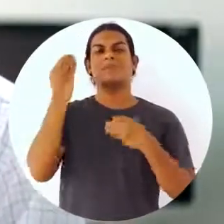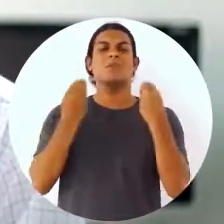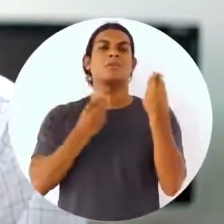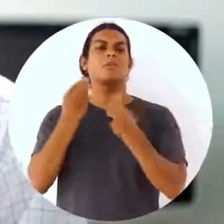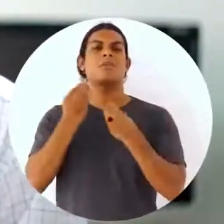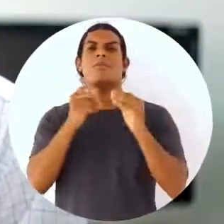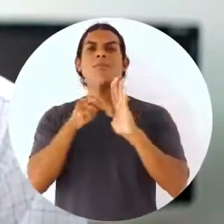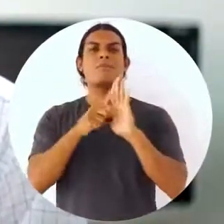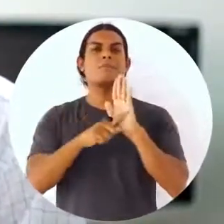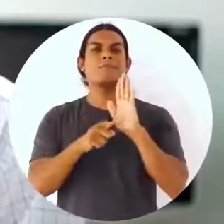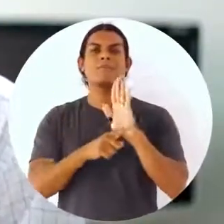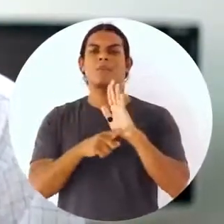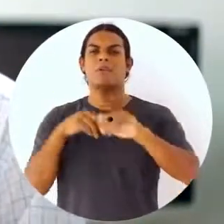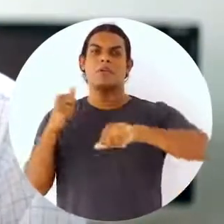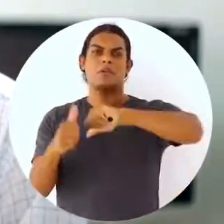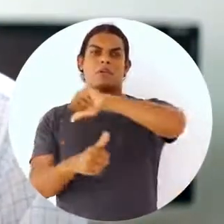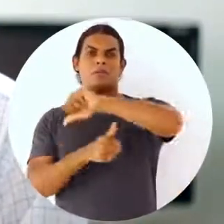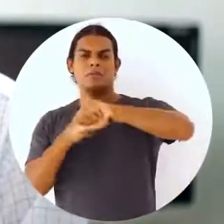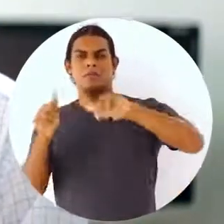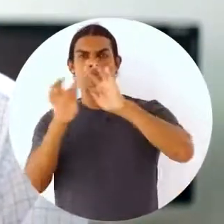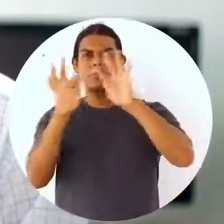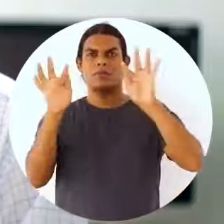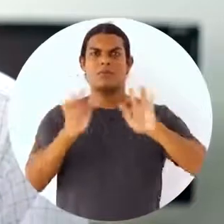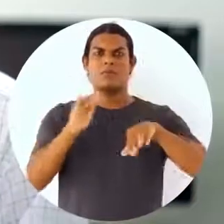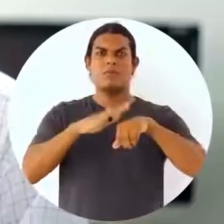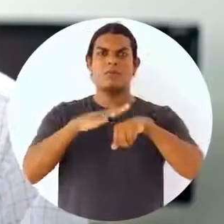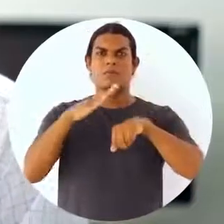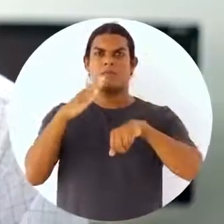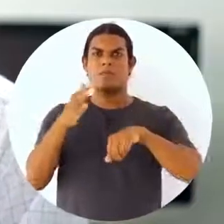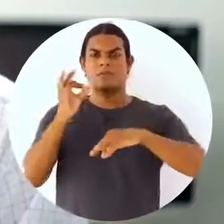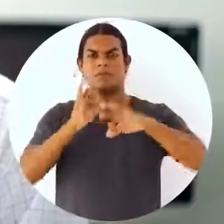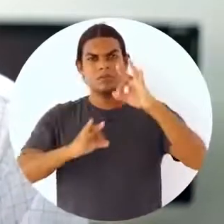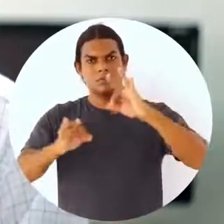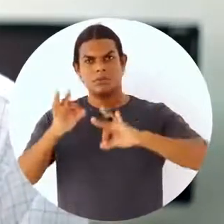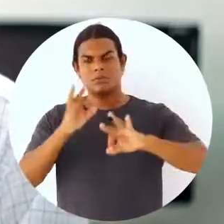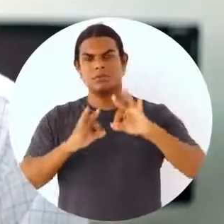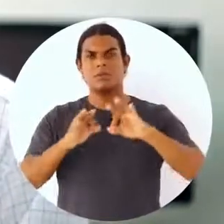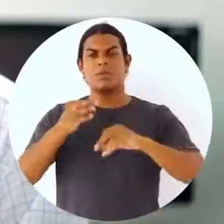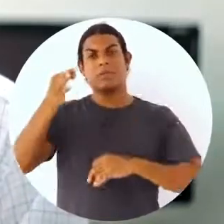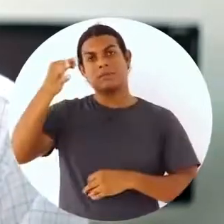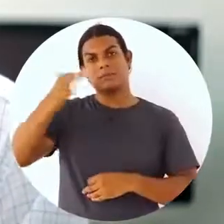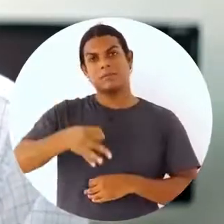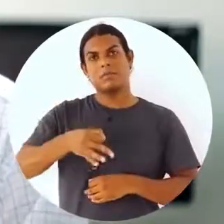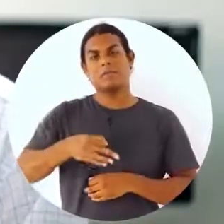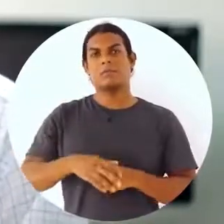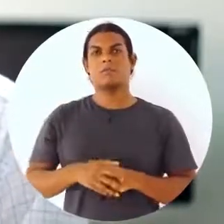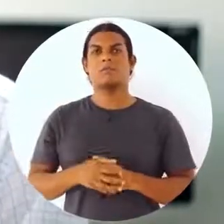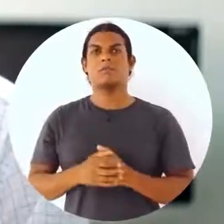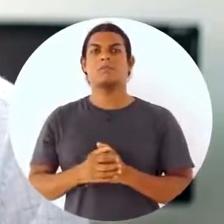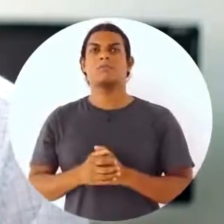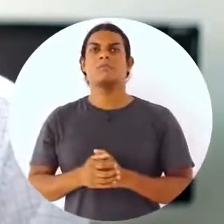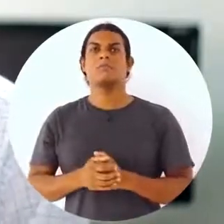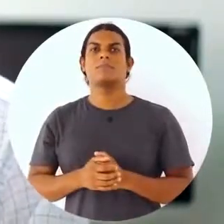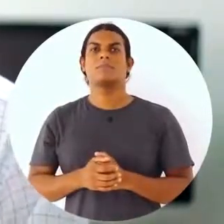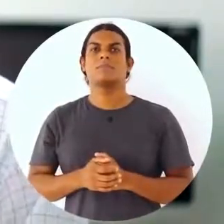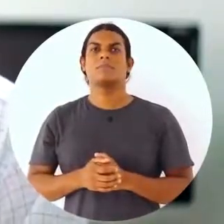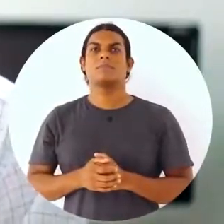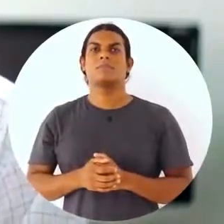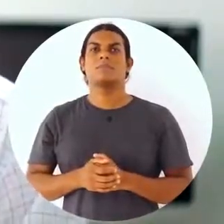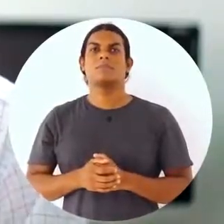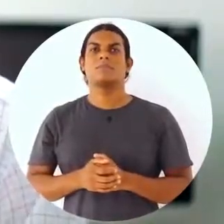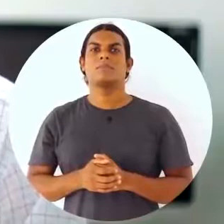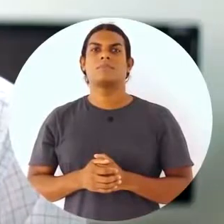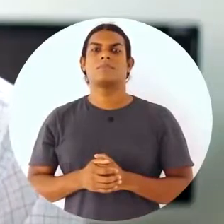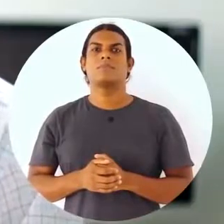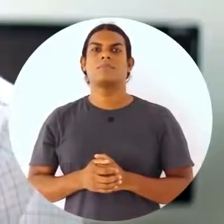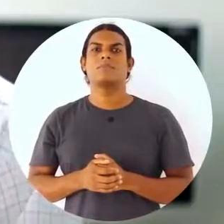minha mudança de maneira mais macro, de maneira mais abrangente, e principalmente pensando que a organização, como disse a teoria de sistemas